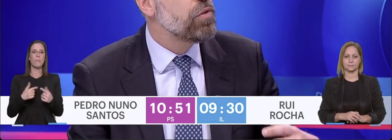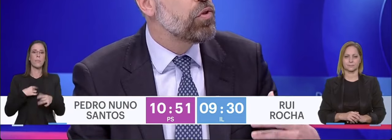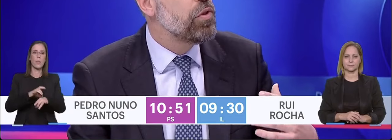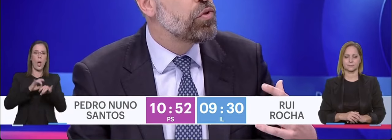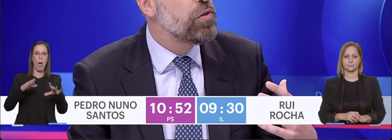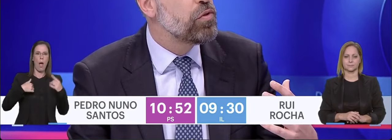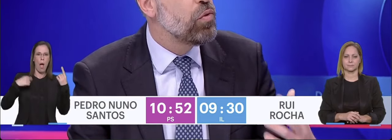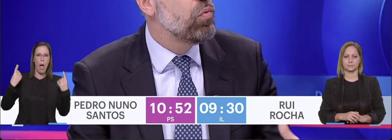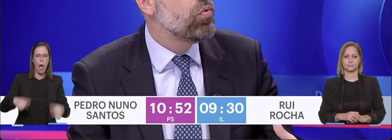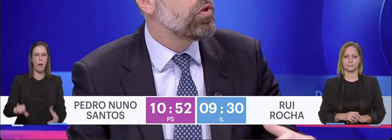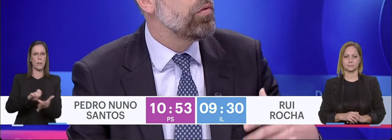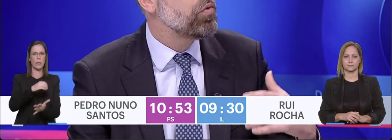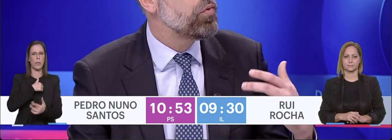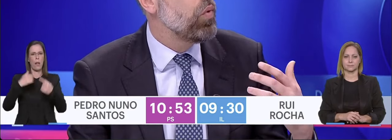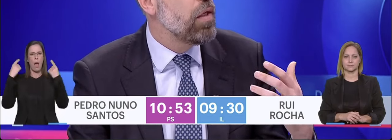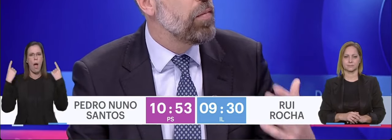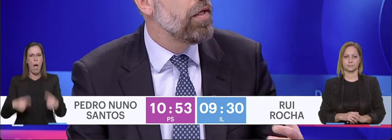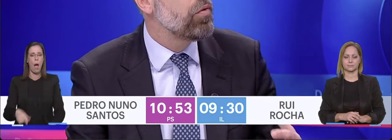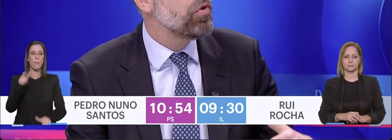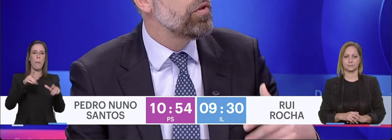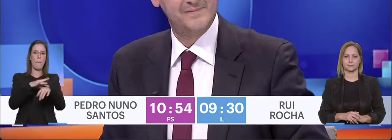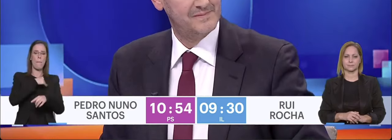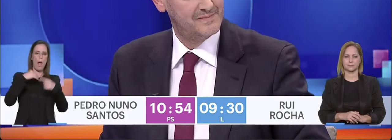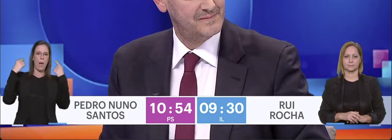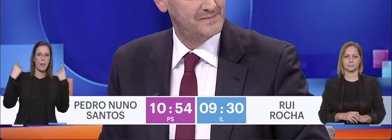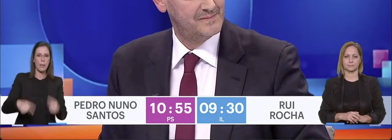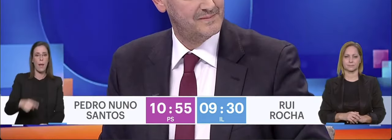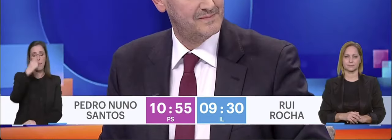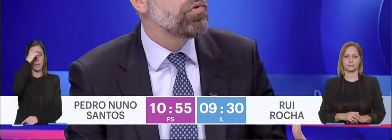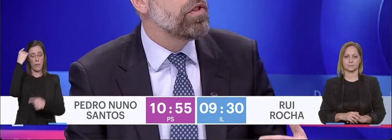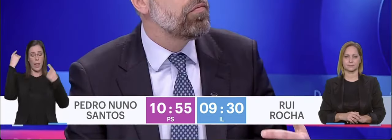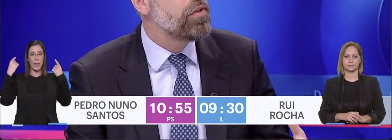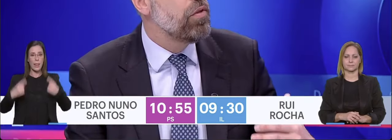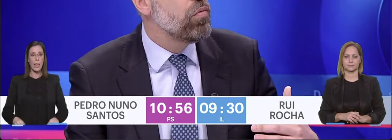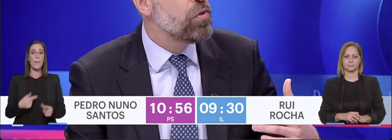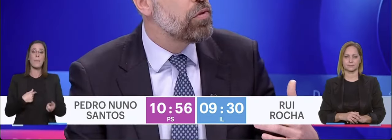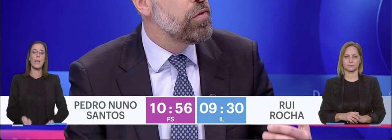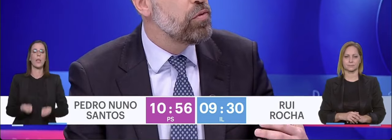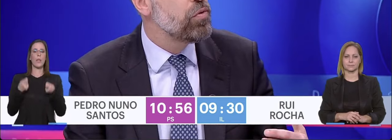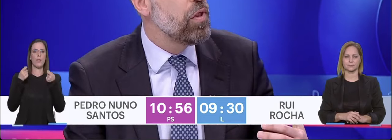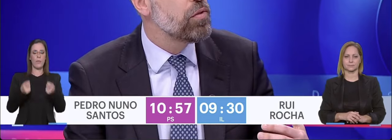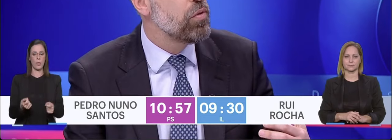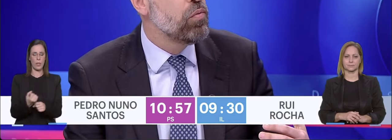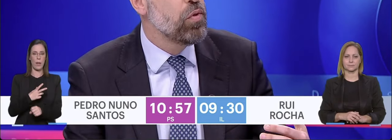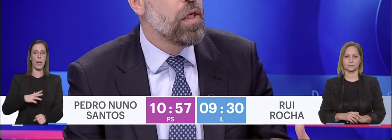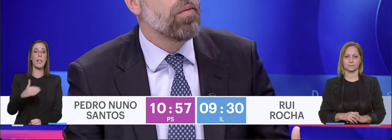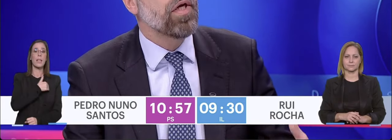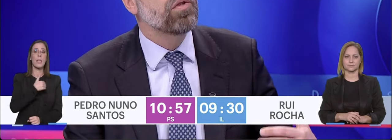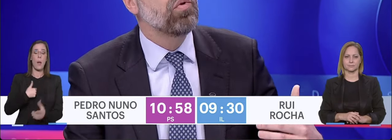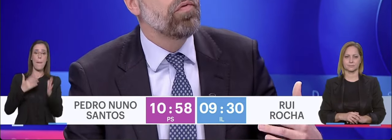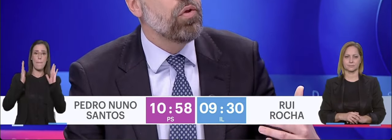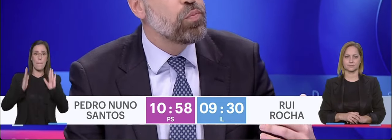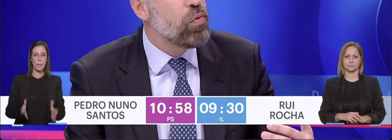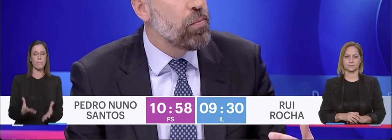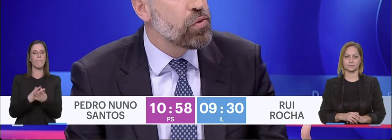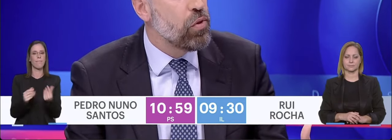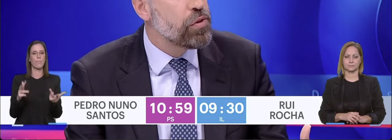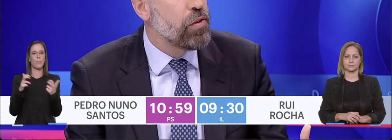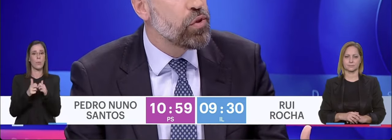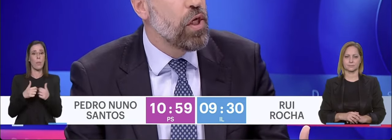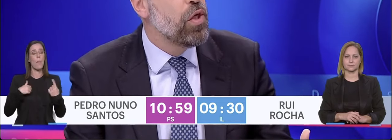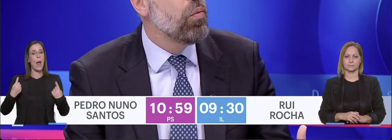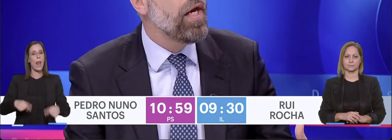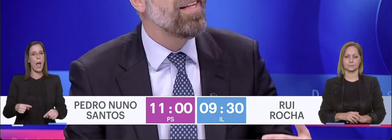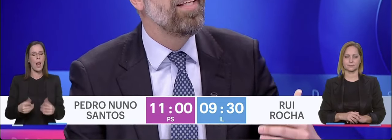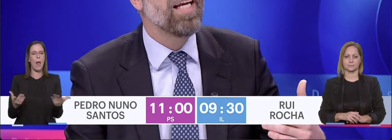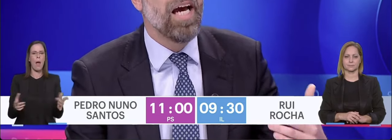hospitais nós temos Centro de Saúde nós temos pessoal médico nós temos enfermeiros nós temos que investir no nosso serviço Nacional de saúde para resolver os problemas que nós